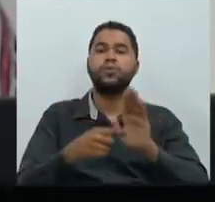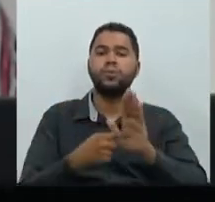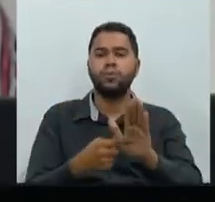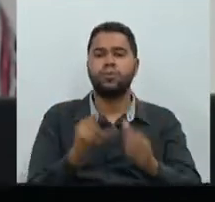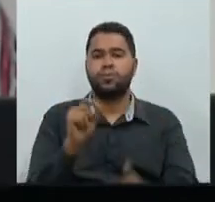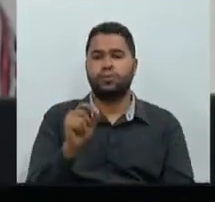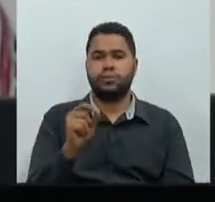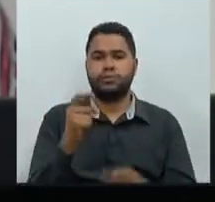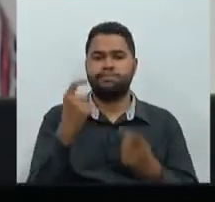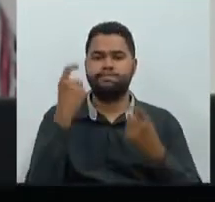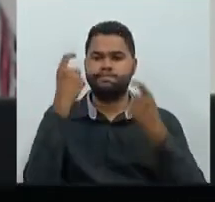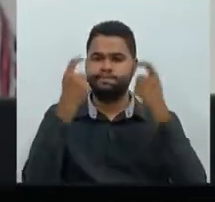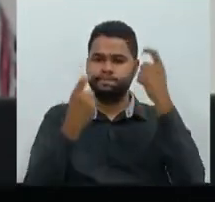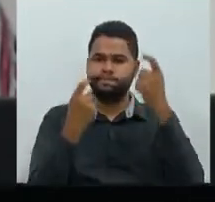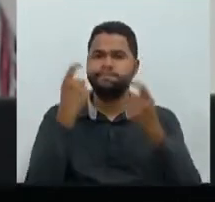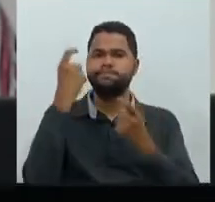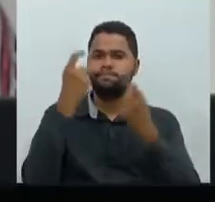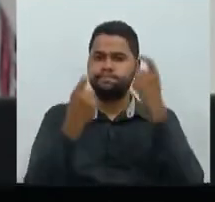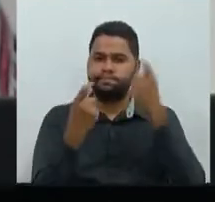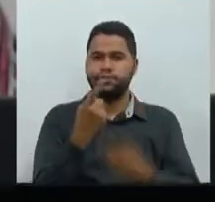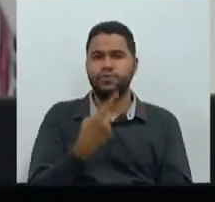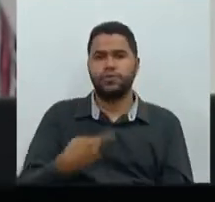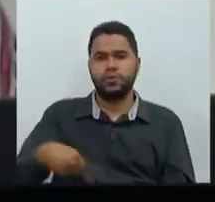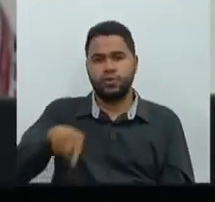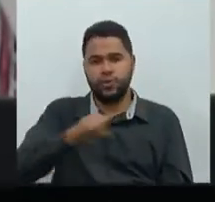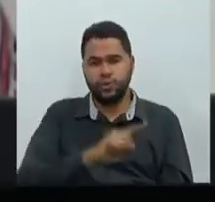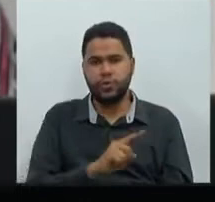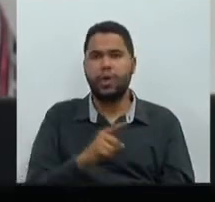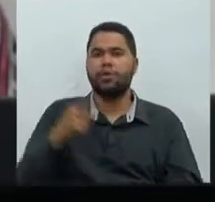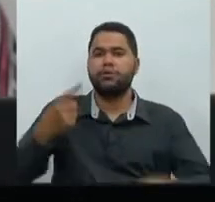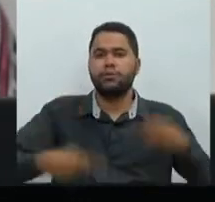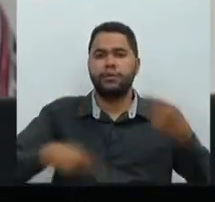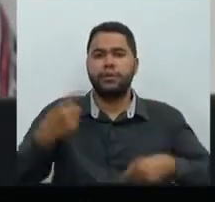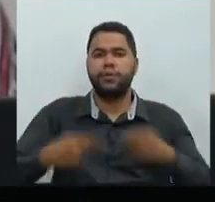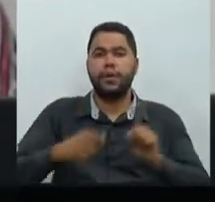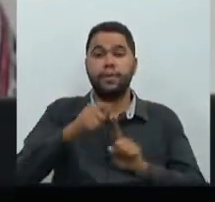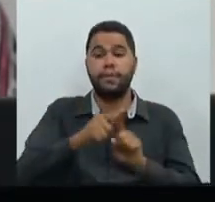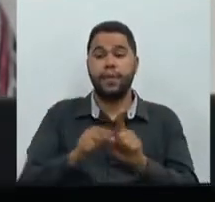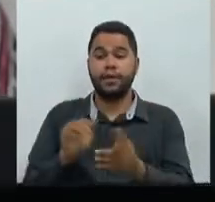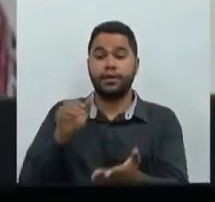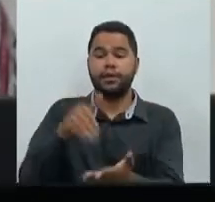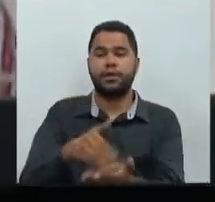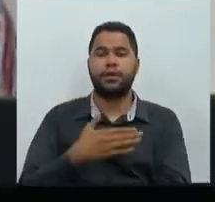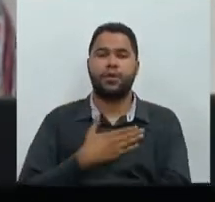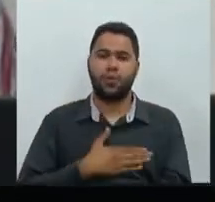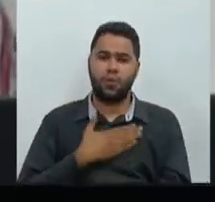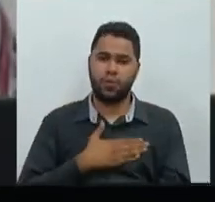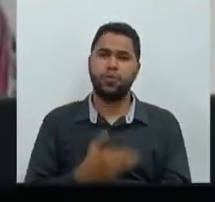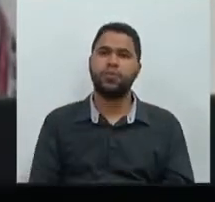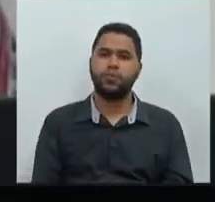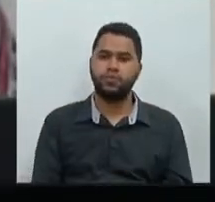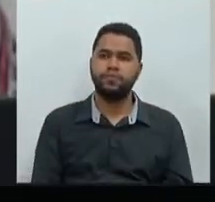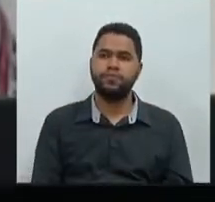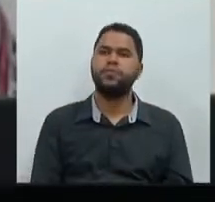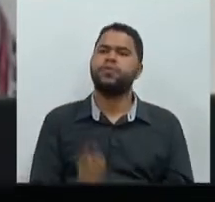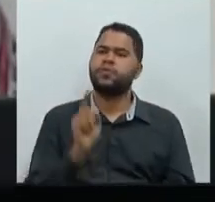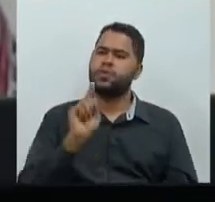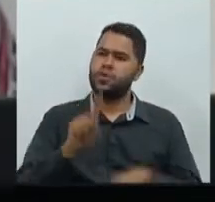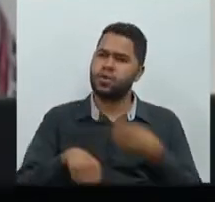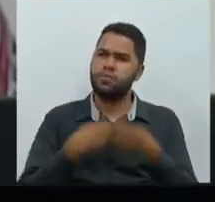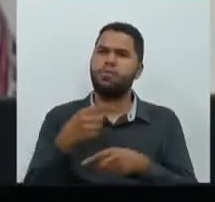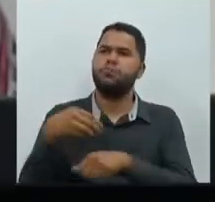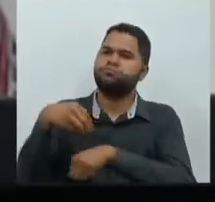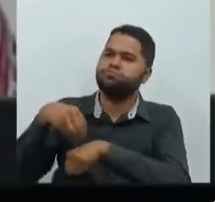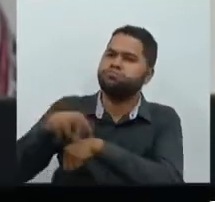gente essa preocupação para que a gente formasse esse debate até o mês de agosto. Então, vamos mobilizar, depois nós vamos passar para